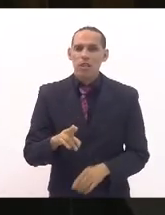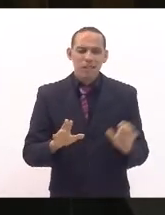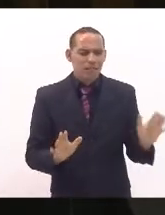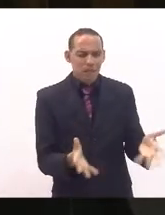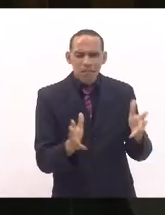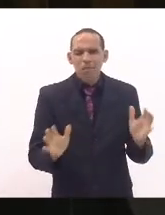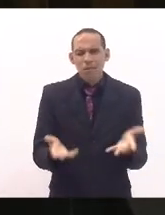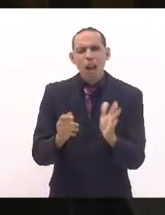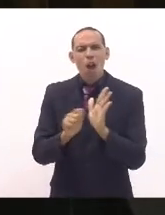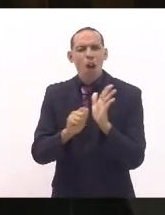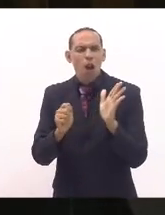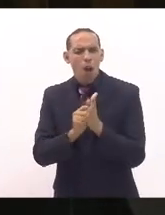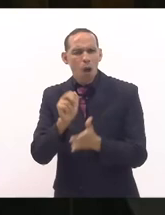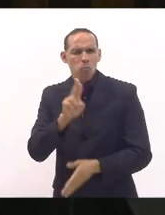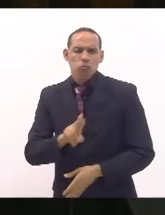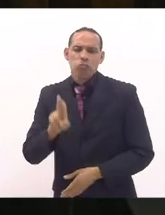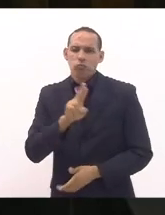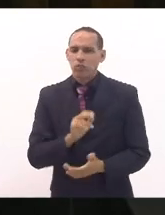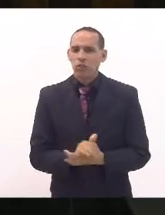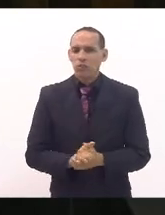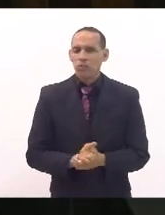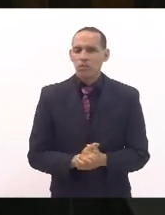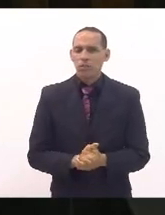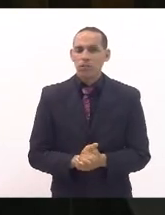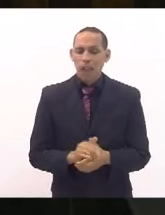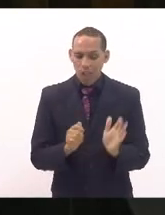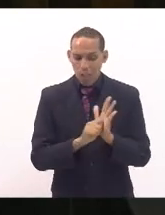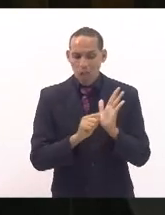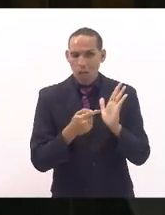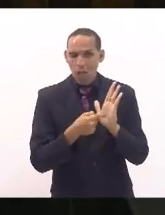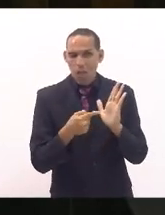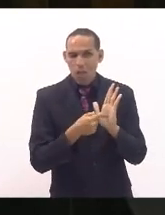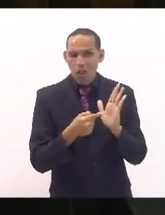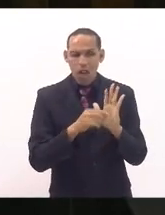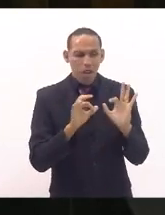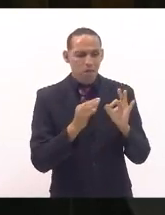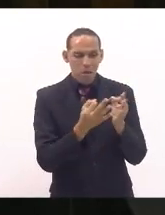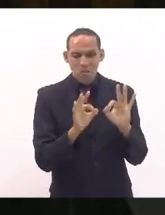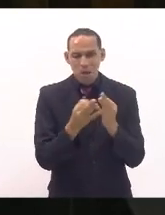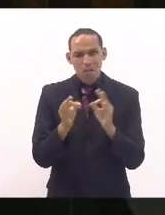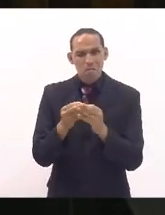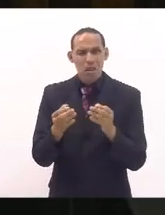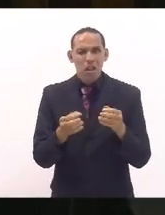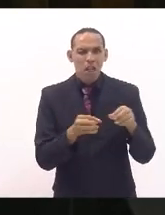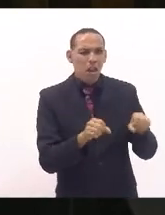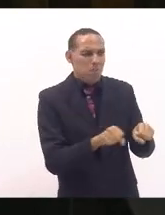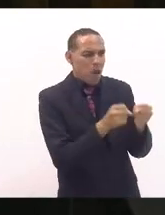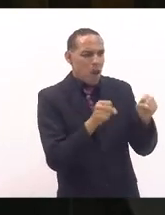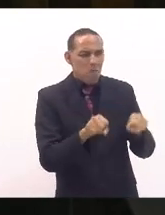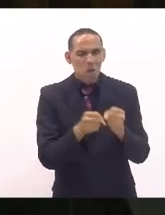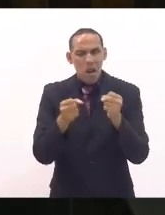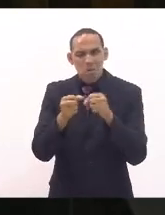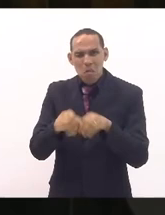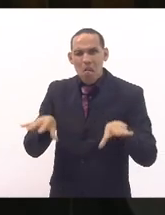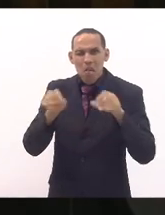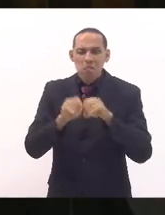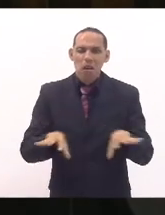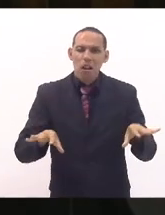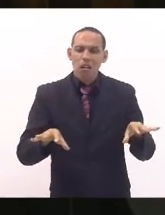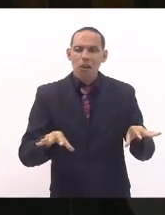estimulando o consumo de droga, a mesma droga que dizima famílias, a mesma droga que